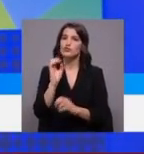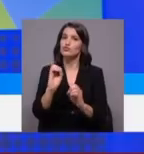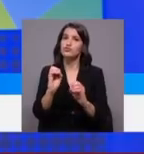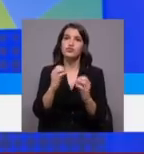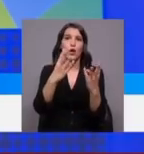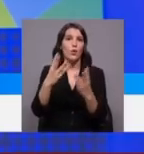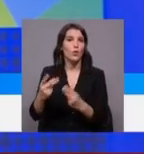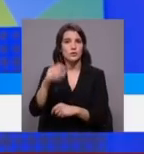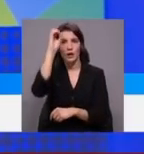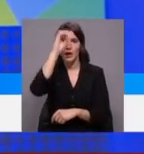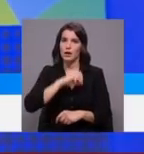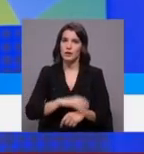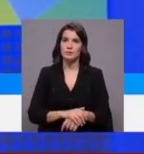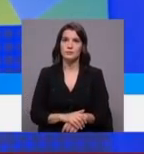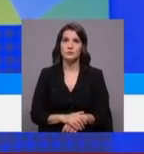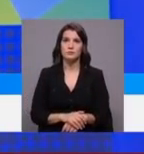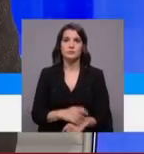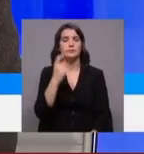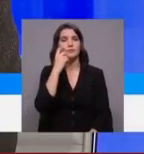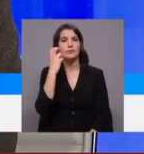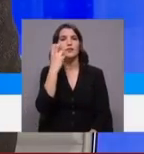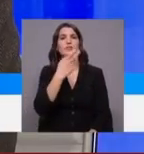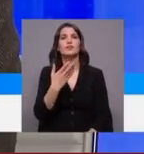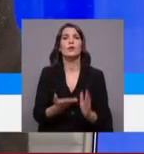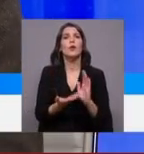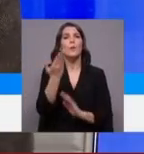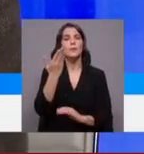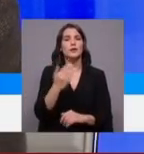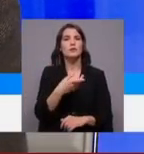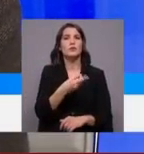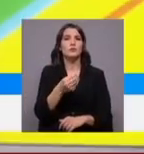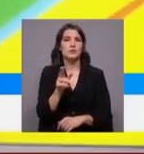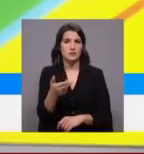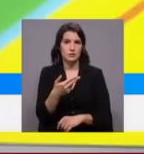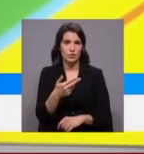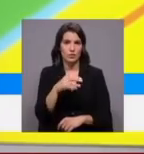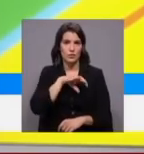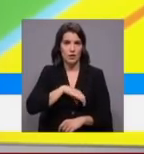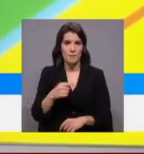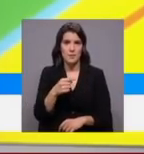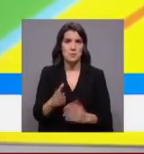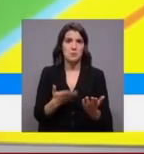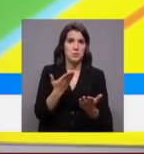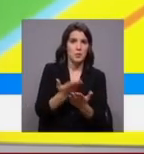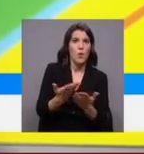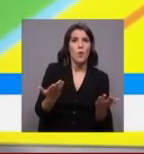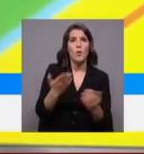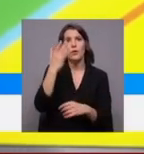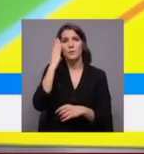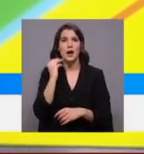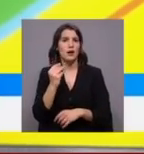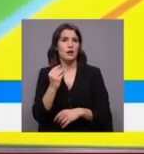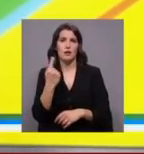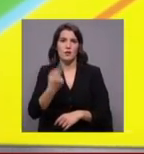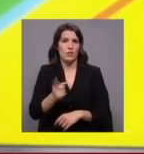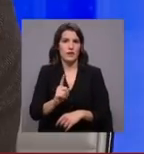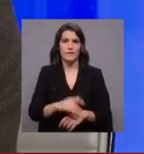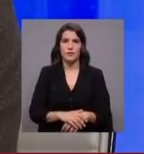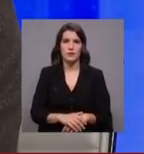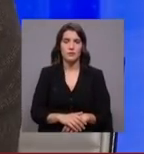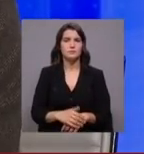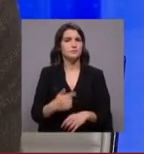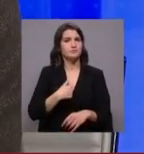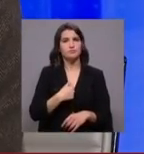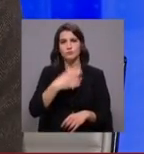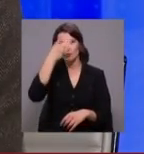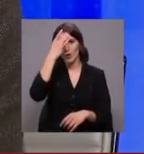os cálculos feitos por ninguém parece que o aumento do salário mínimo para 900 euros é uma proposta ou vende que o salário mínimo não deve ser aumentada sou coerente